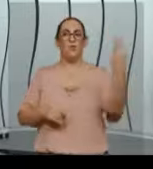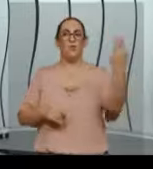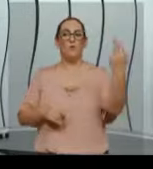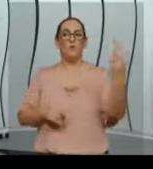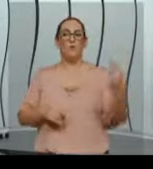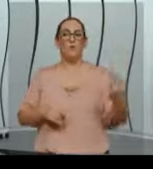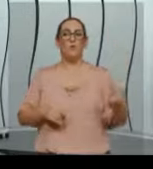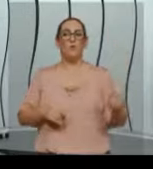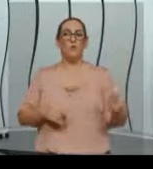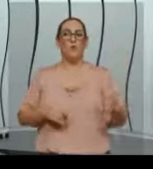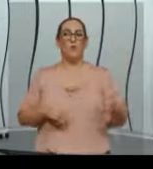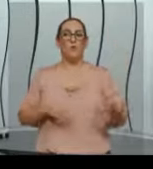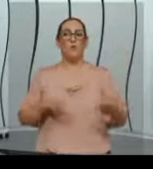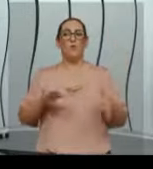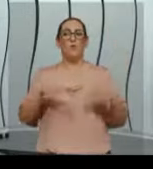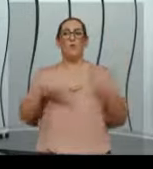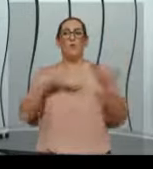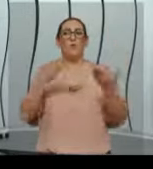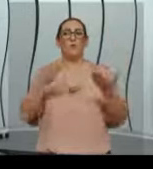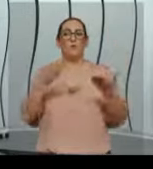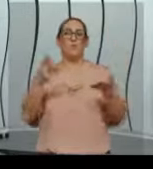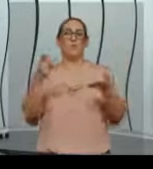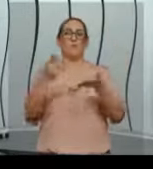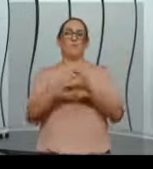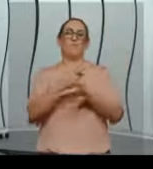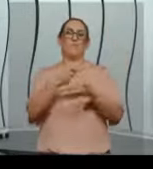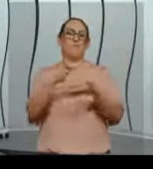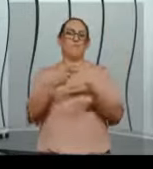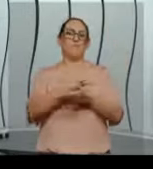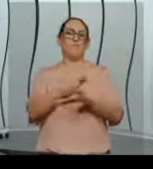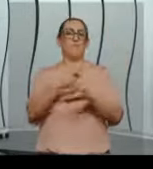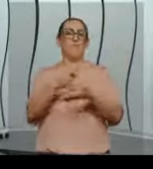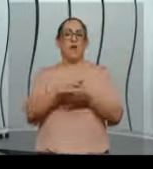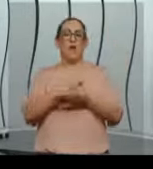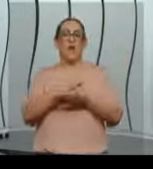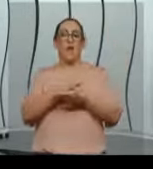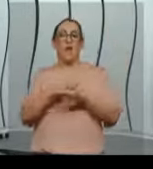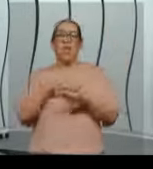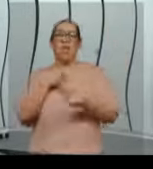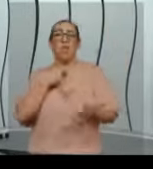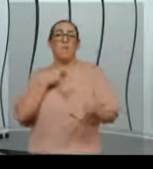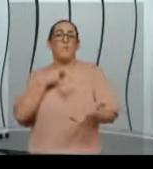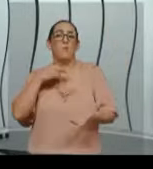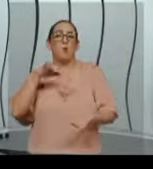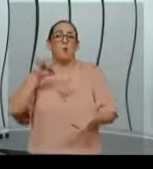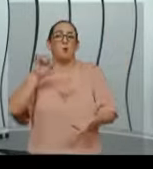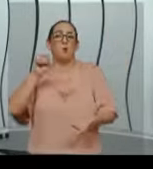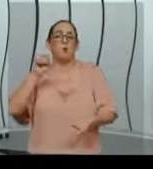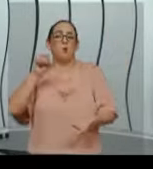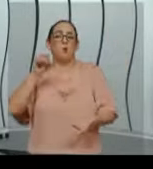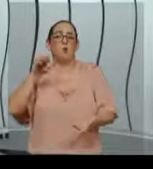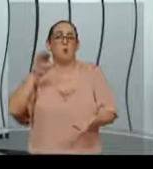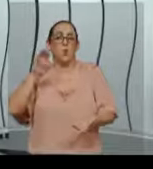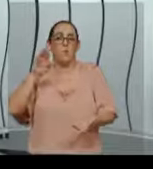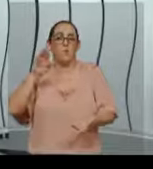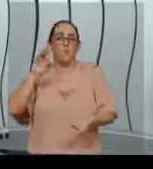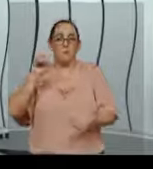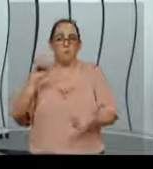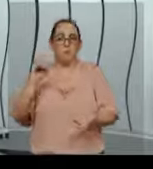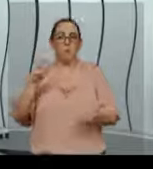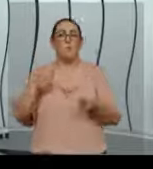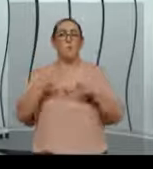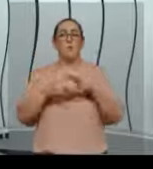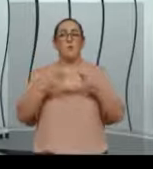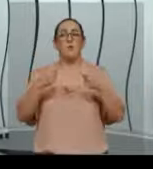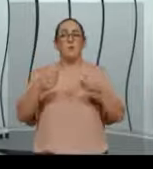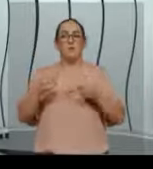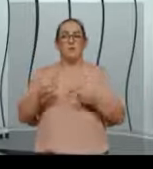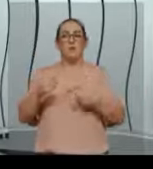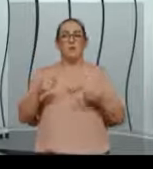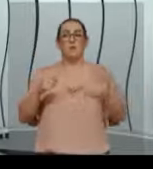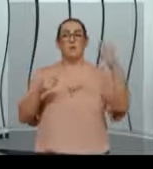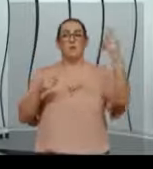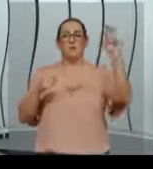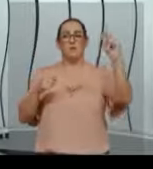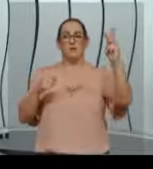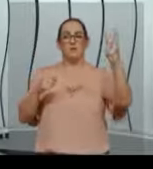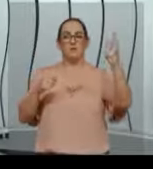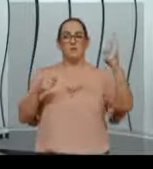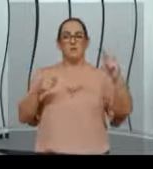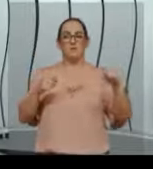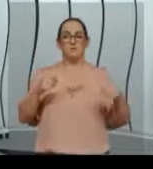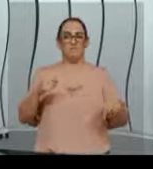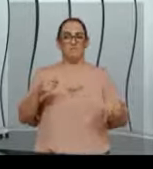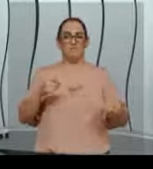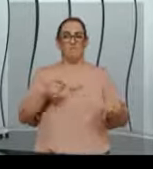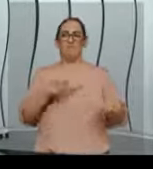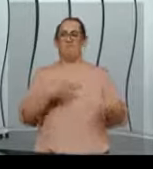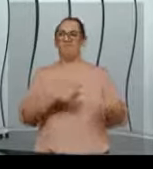molécula possui, então, um isômero, ok? Vamos ver outro exemplo. Eu tenho agora um cloro,